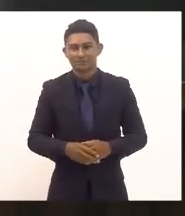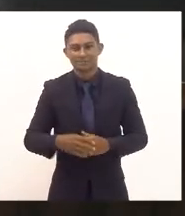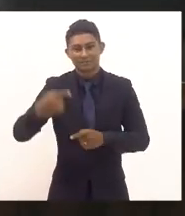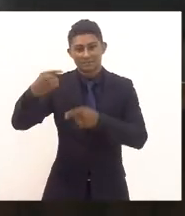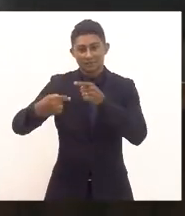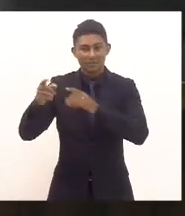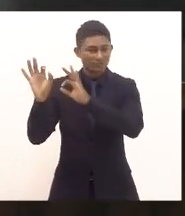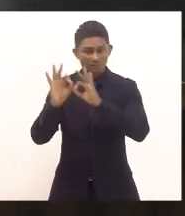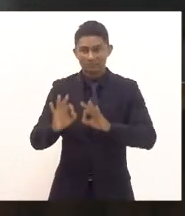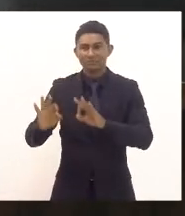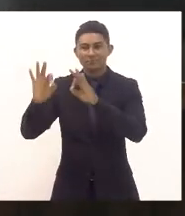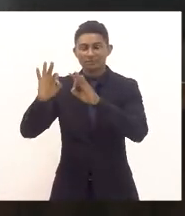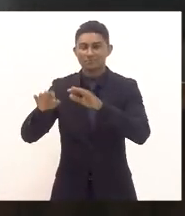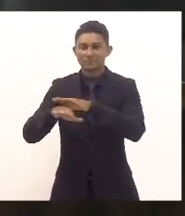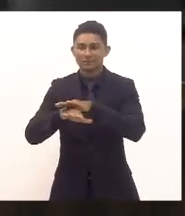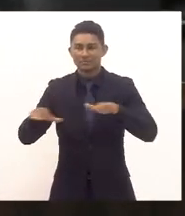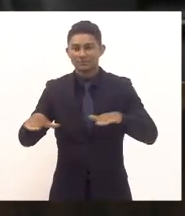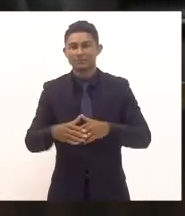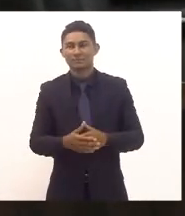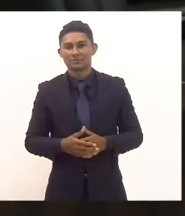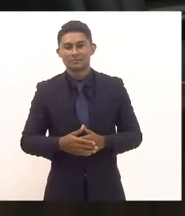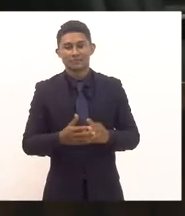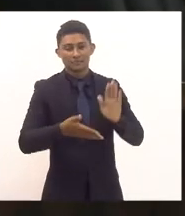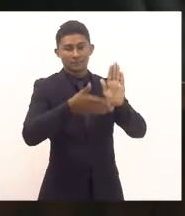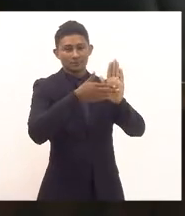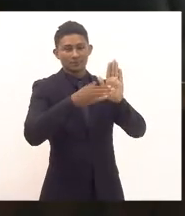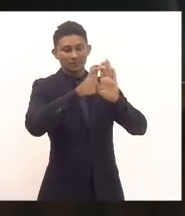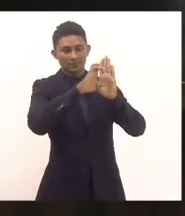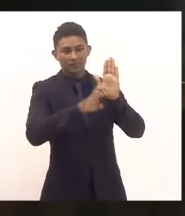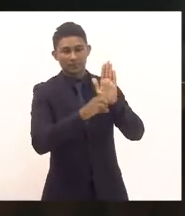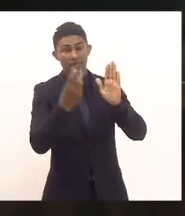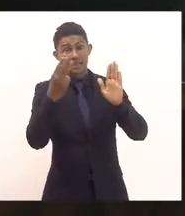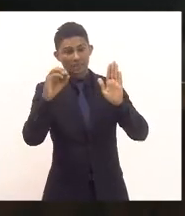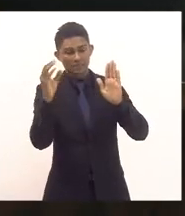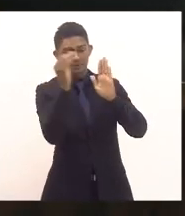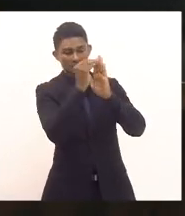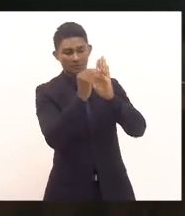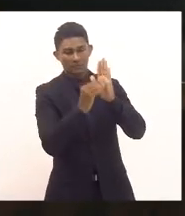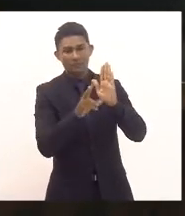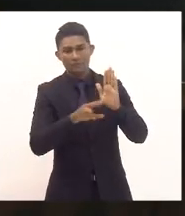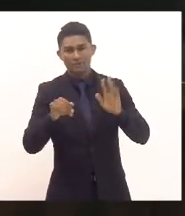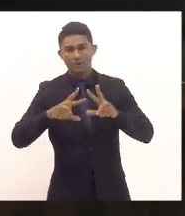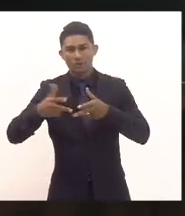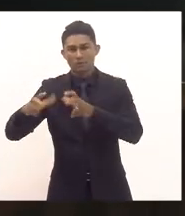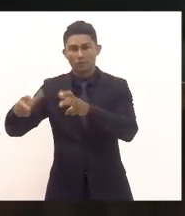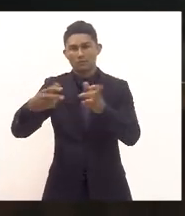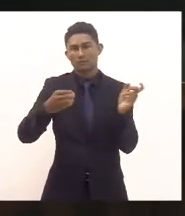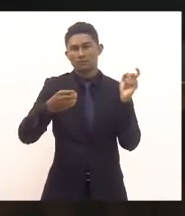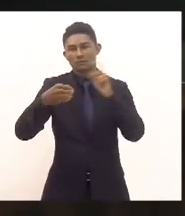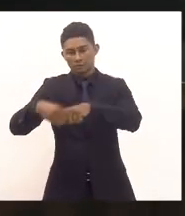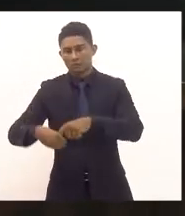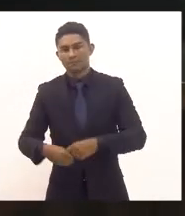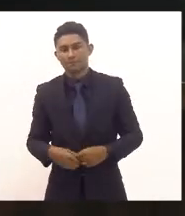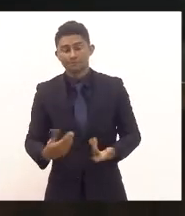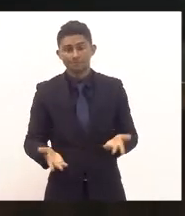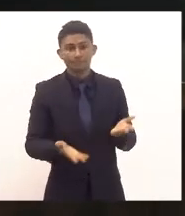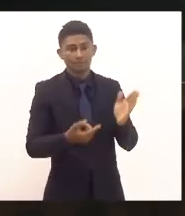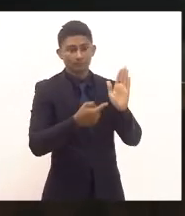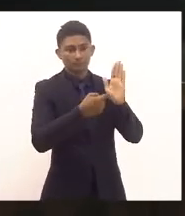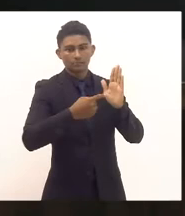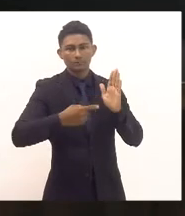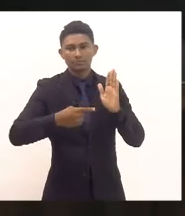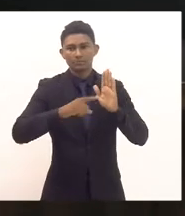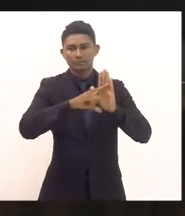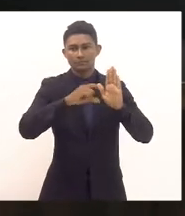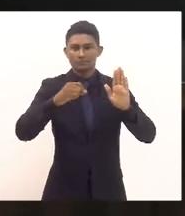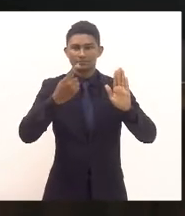o que é que é discutir isso errado a discussão A presente proposta recebeu 30 emendas e atual das comissões Cruz vai lá dentro do dia de acordo para o